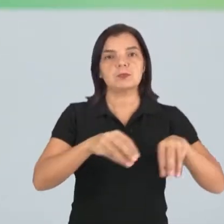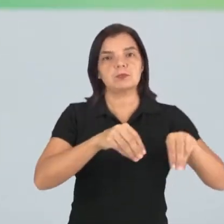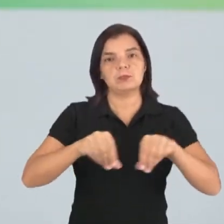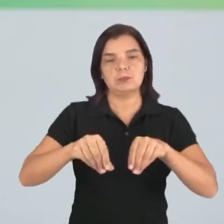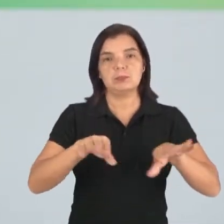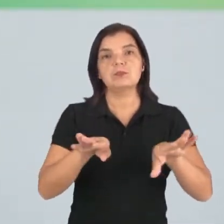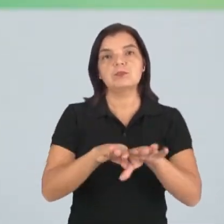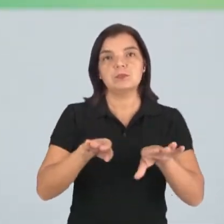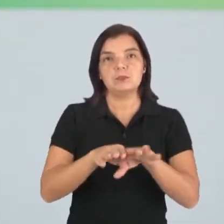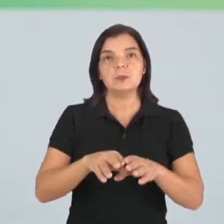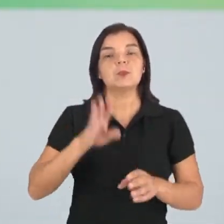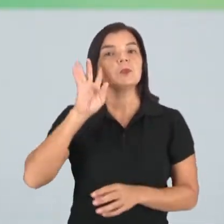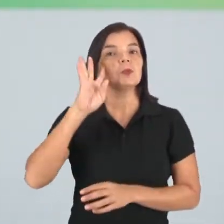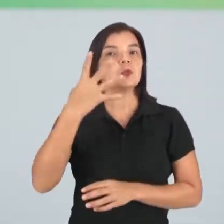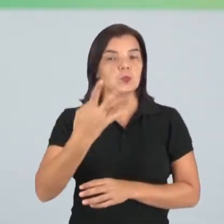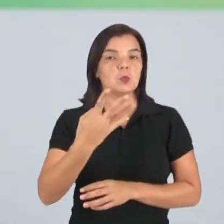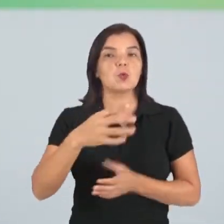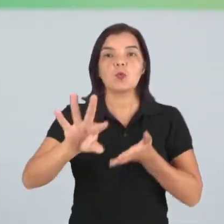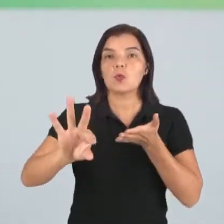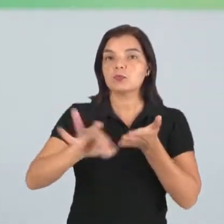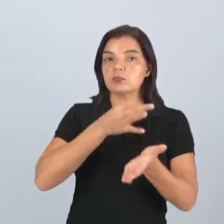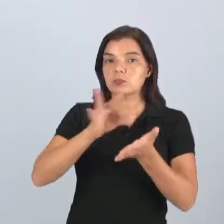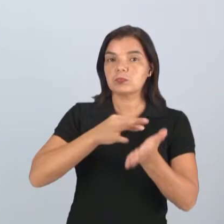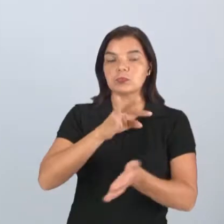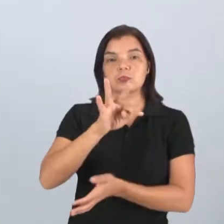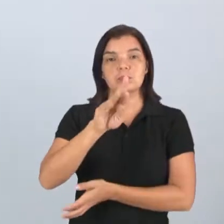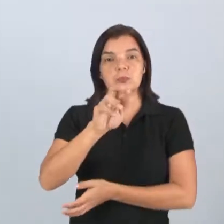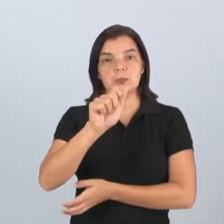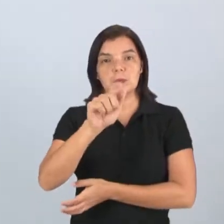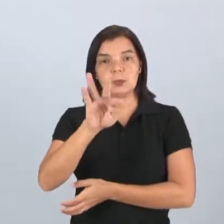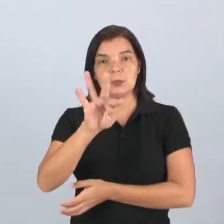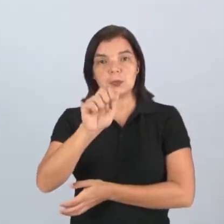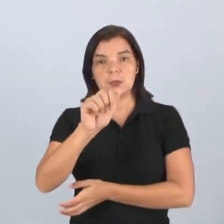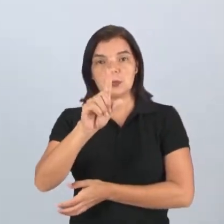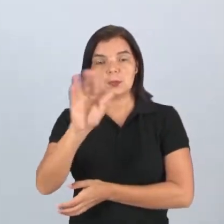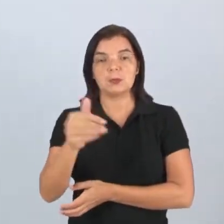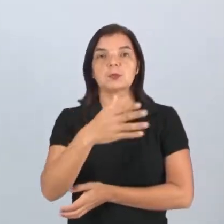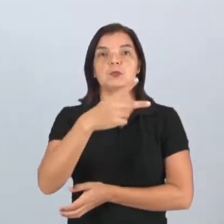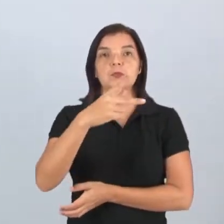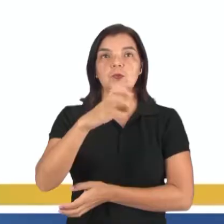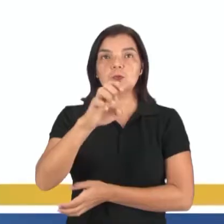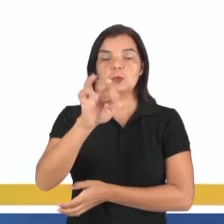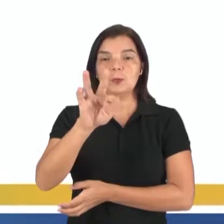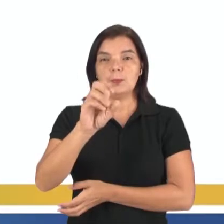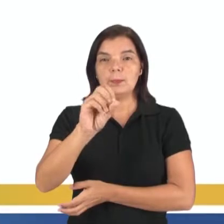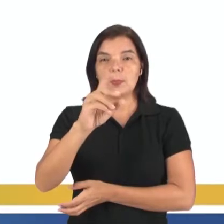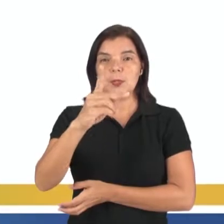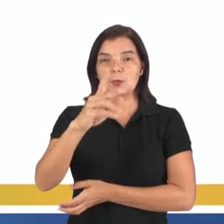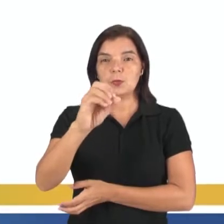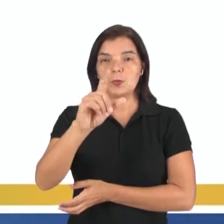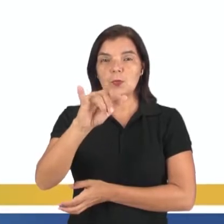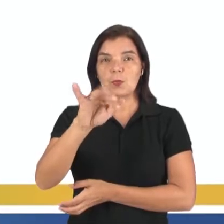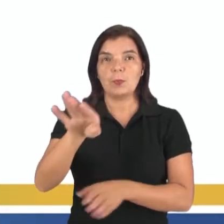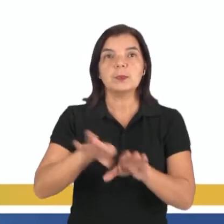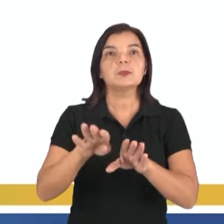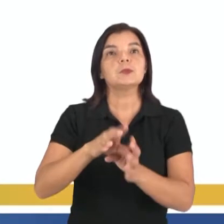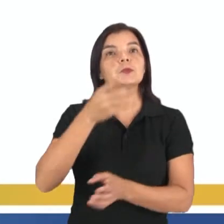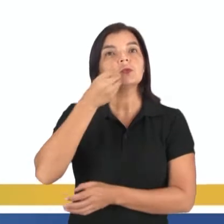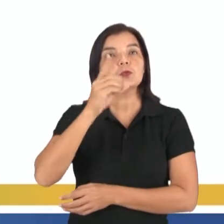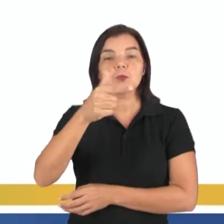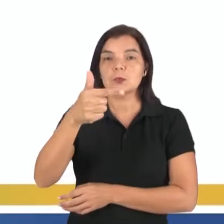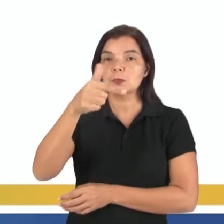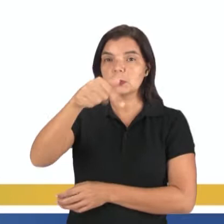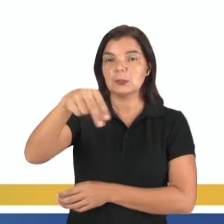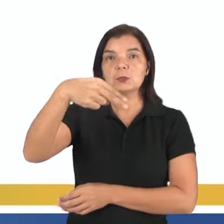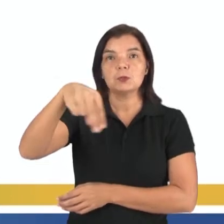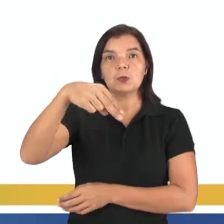esse litígio vai ser resolvido com a assinatura do Tratado de Petrópolis, que foi assinado no dia 17 de novembro de